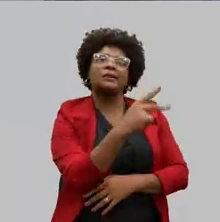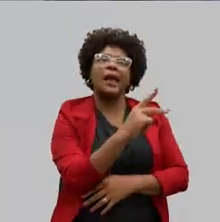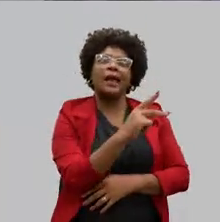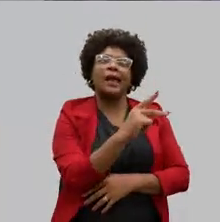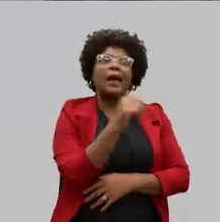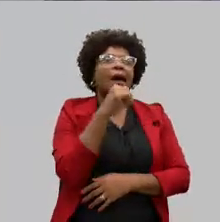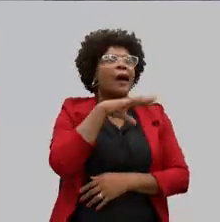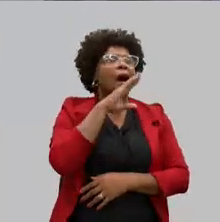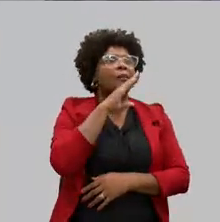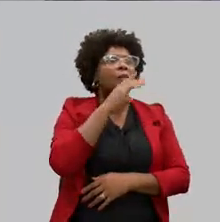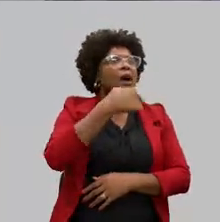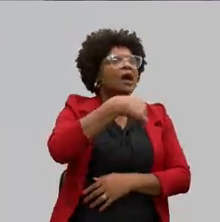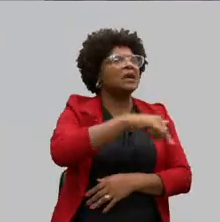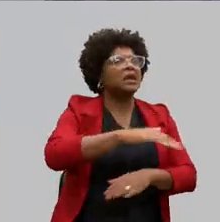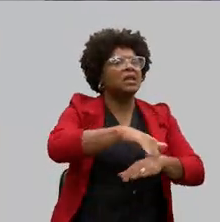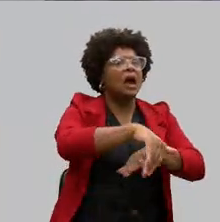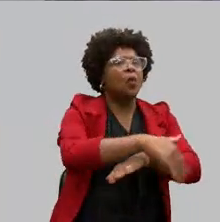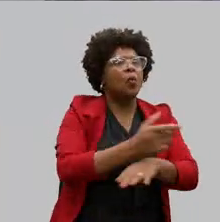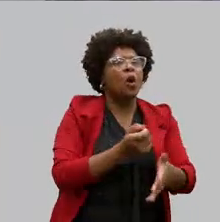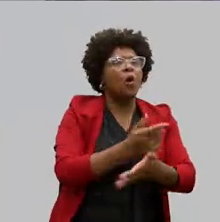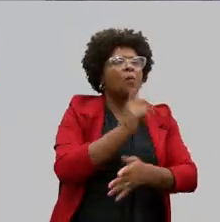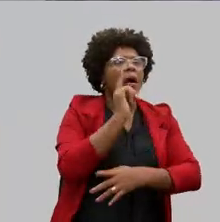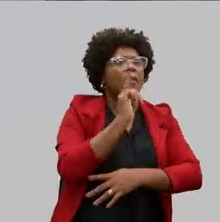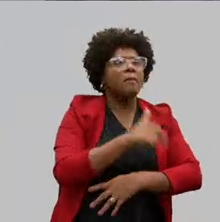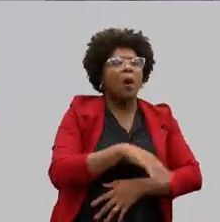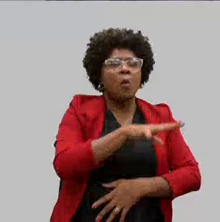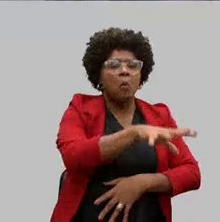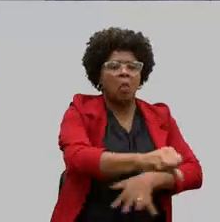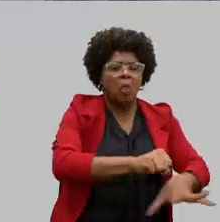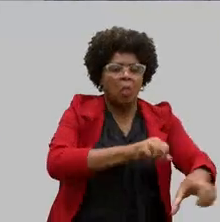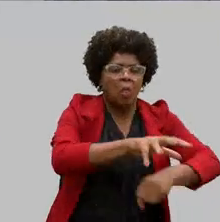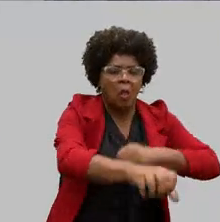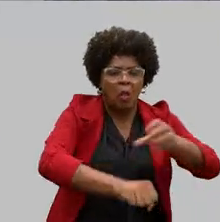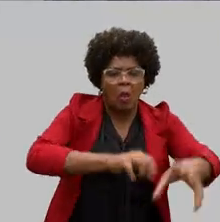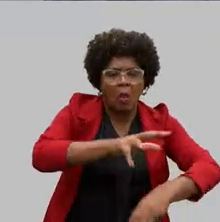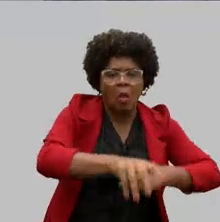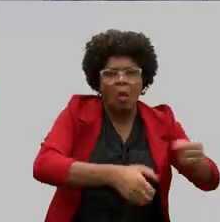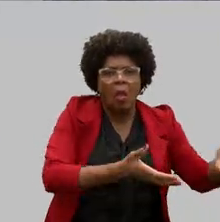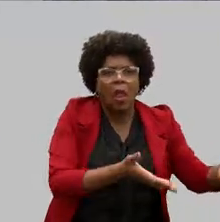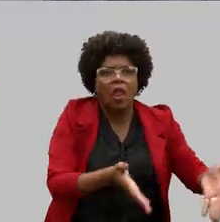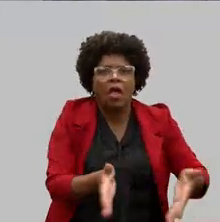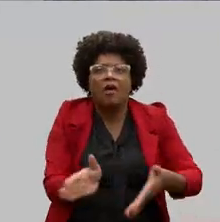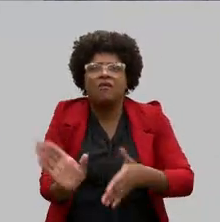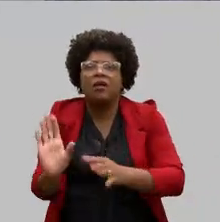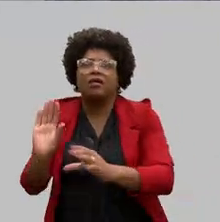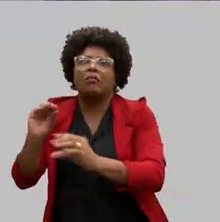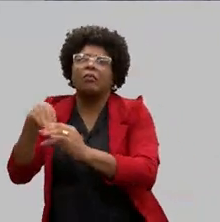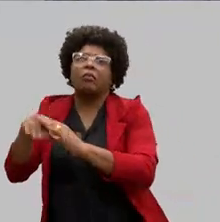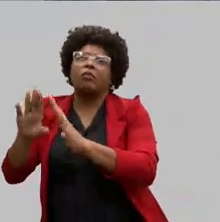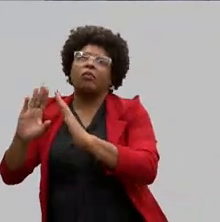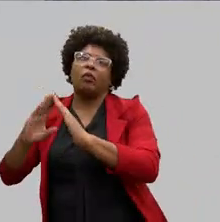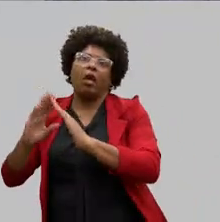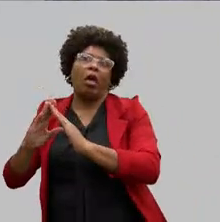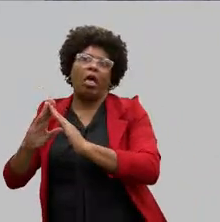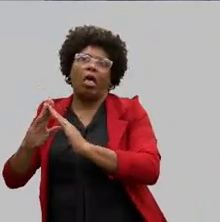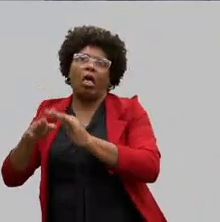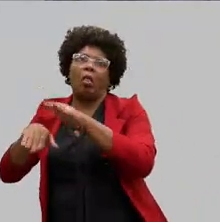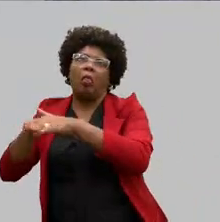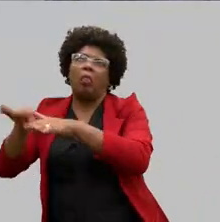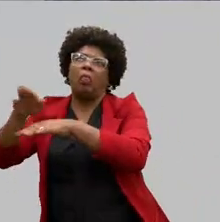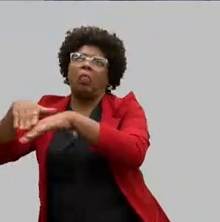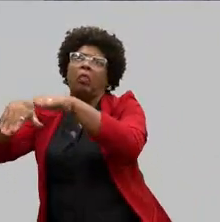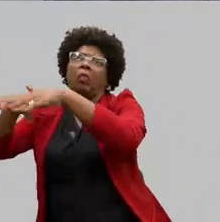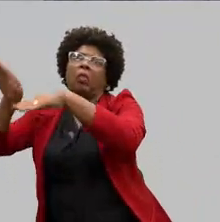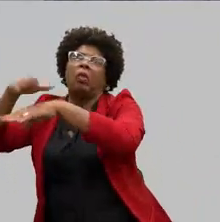pão chegava trazendo umas garrafas chegava trazendo grade trazia pneu vi acumulando tudo dentro de casa mas